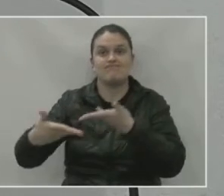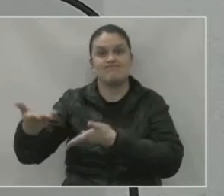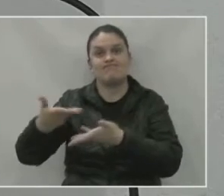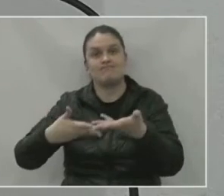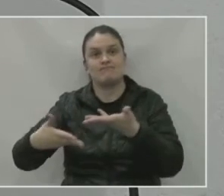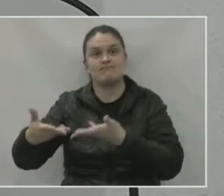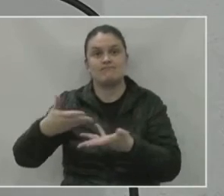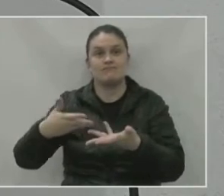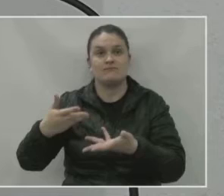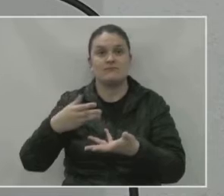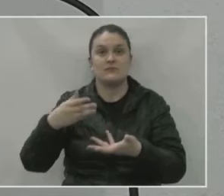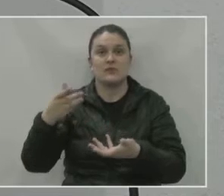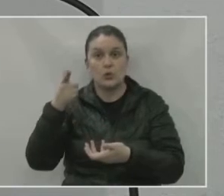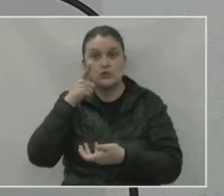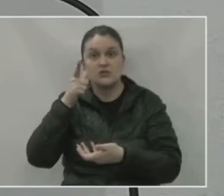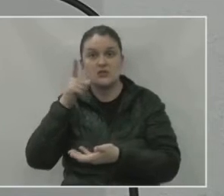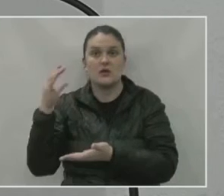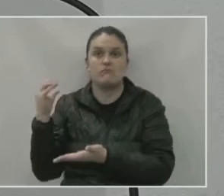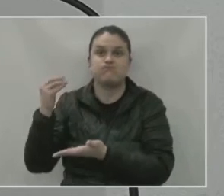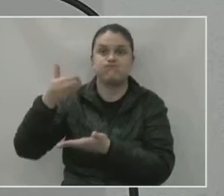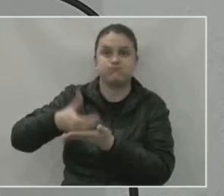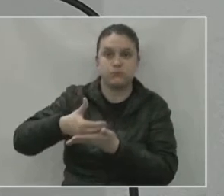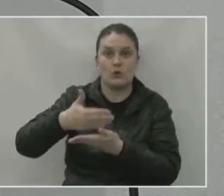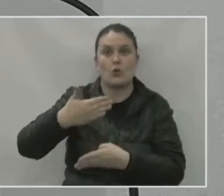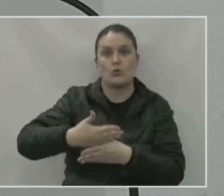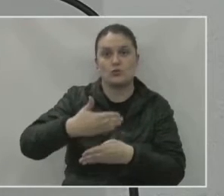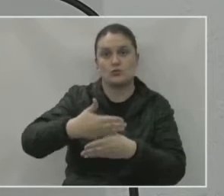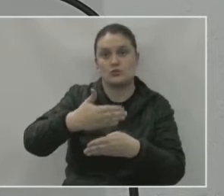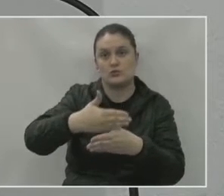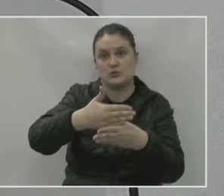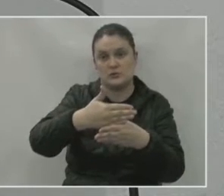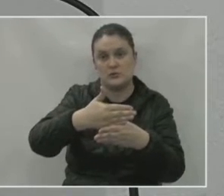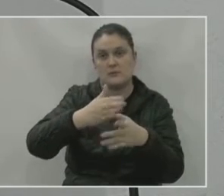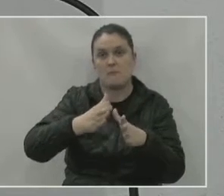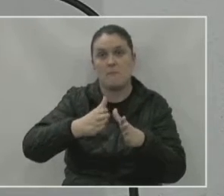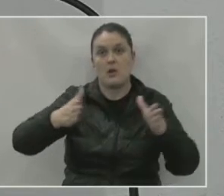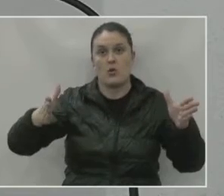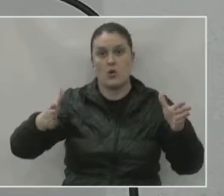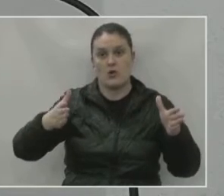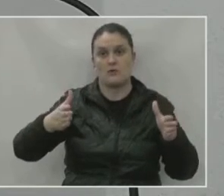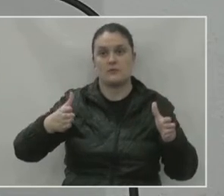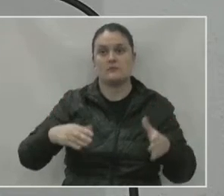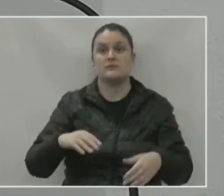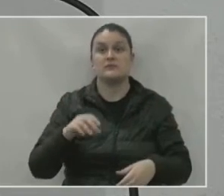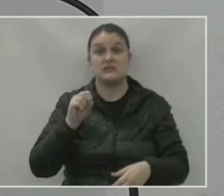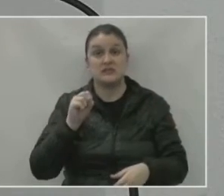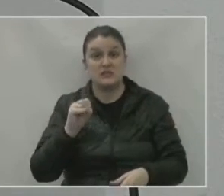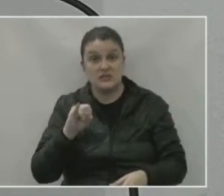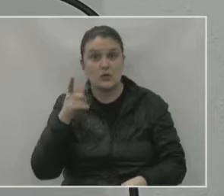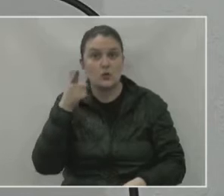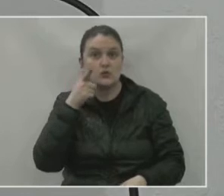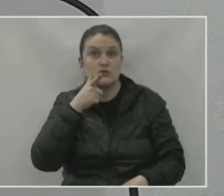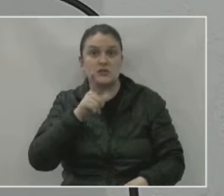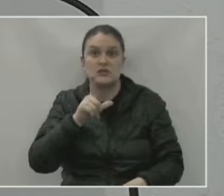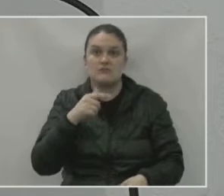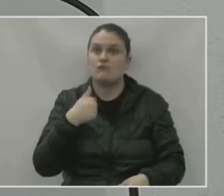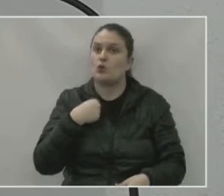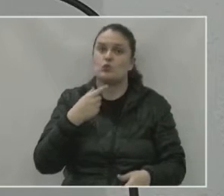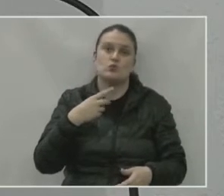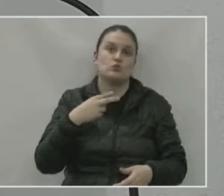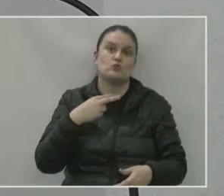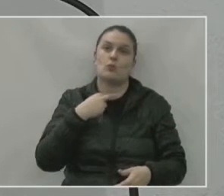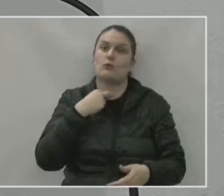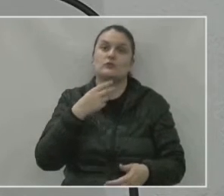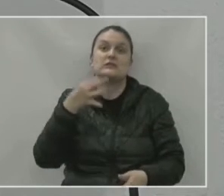disso, para que venha dinheiro para nós construirmos essa ampliação. Se isso vai sair ou não, eu não posso